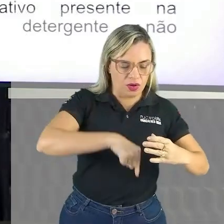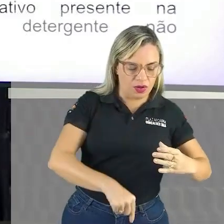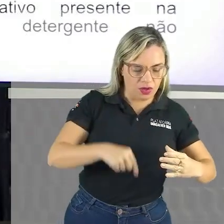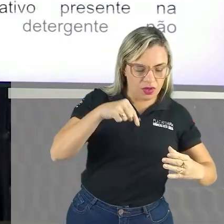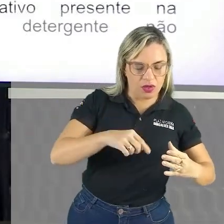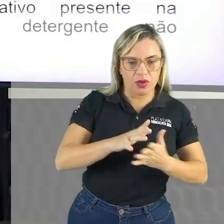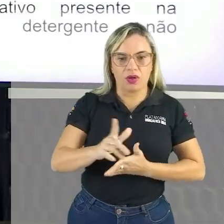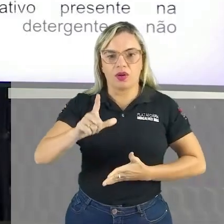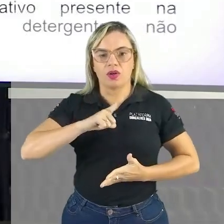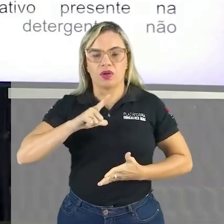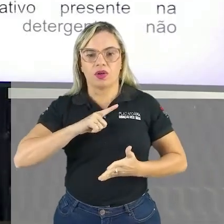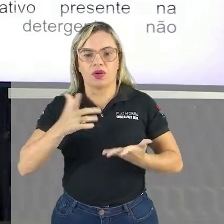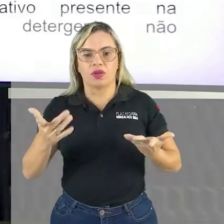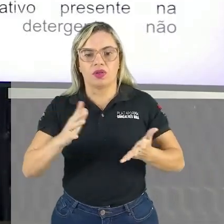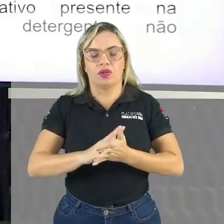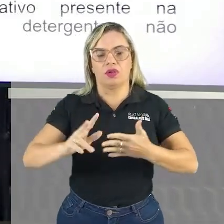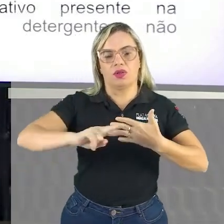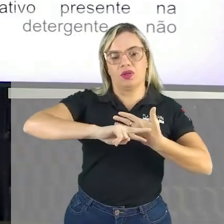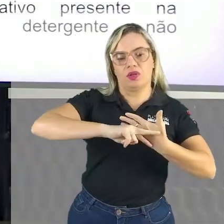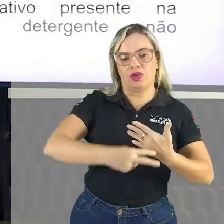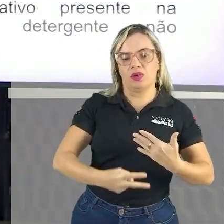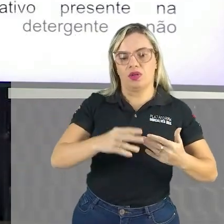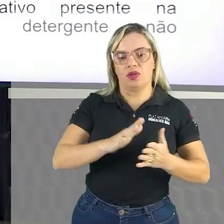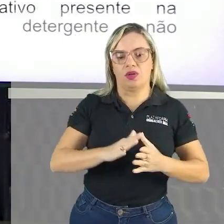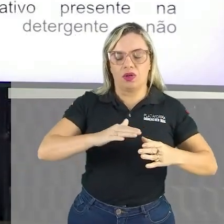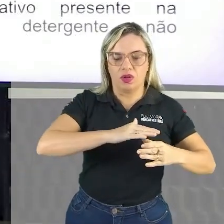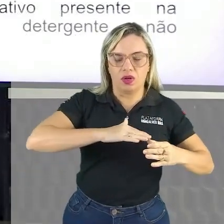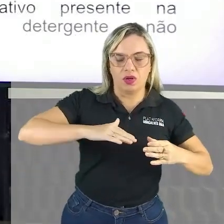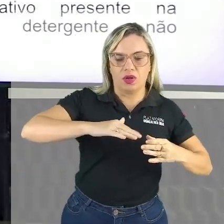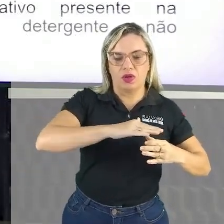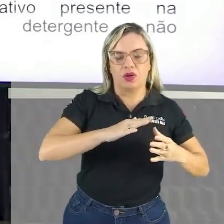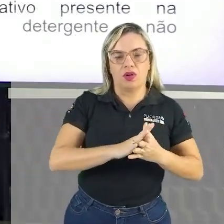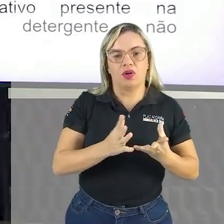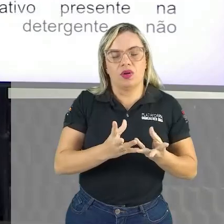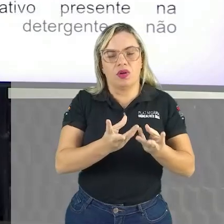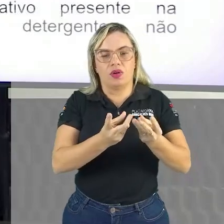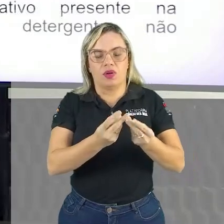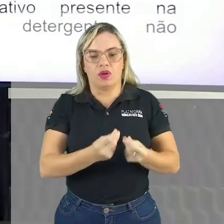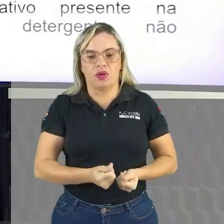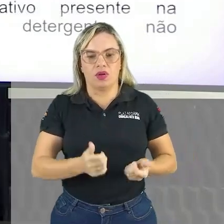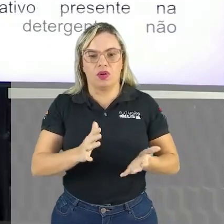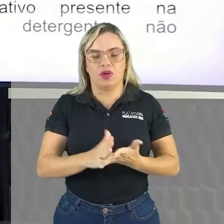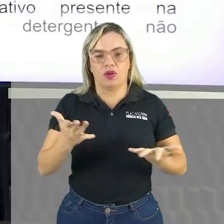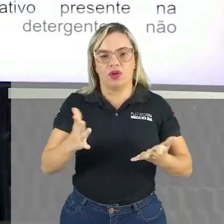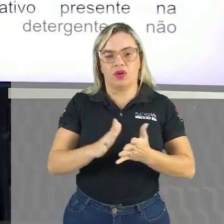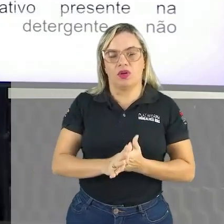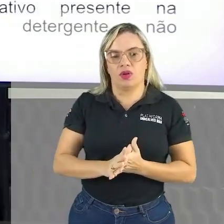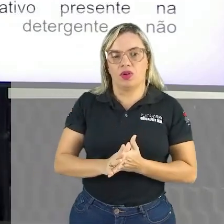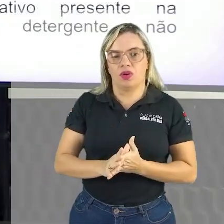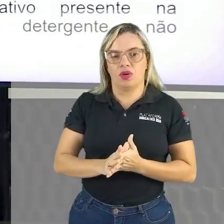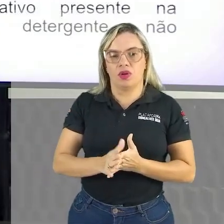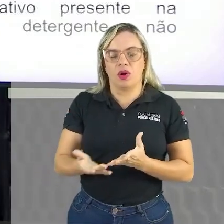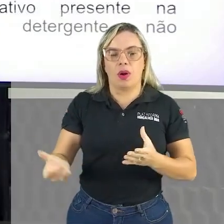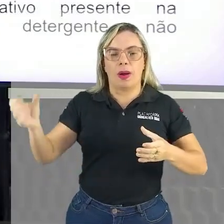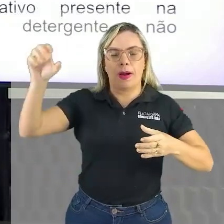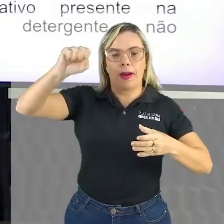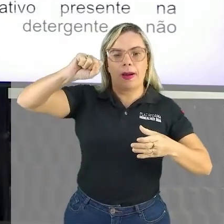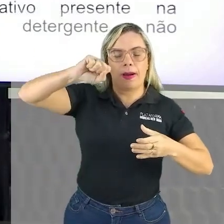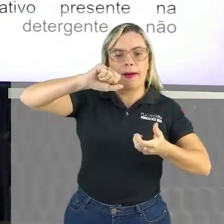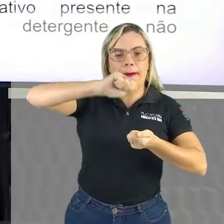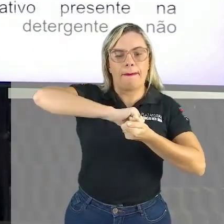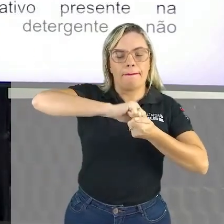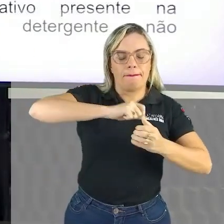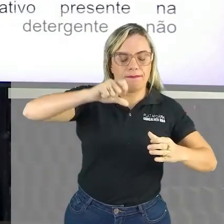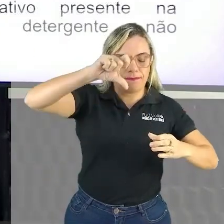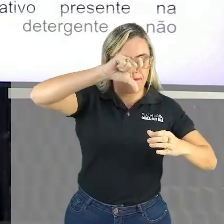uma contração na superfície do líquido. Se você, por exemplo, pinga uma gota de detergente, você